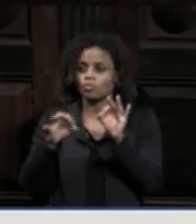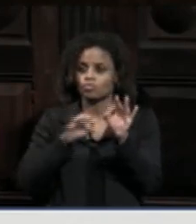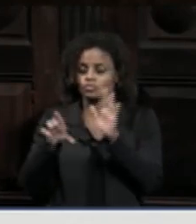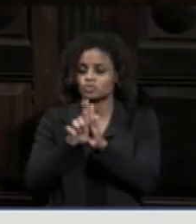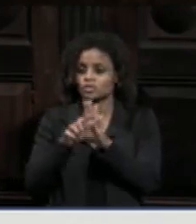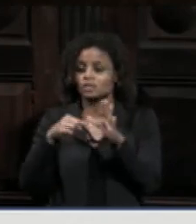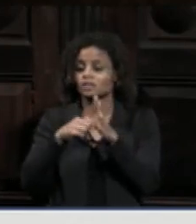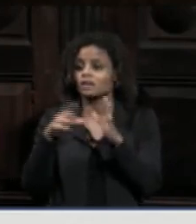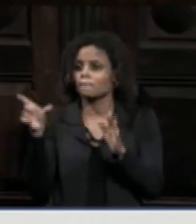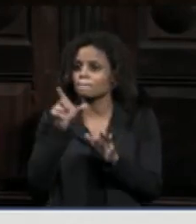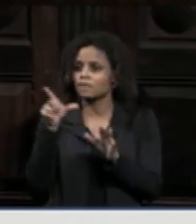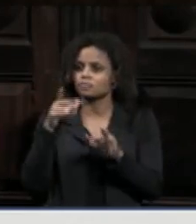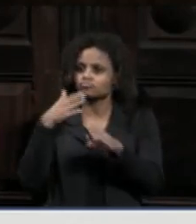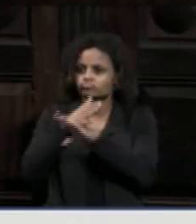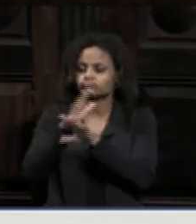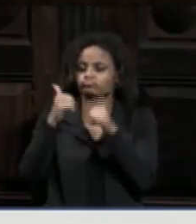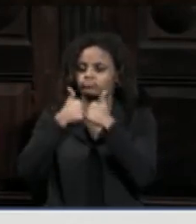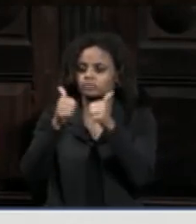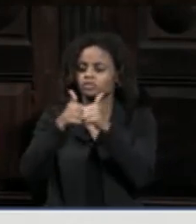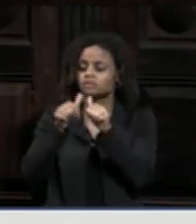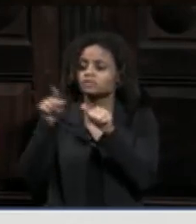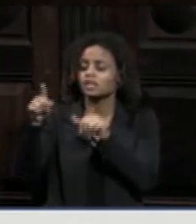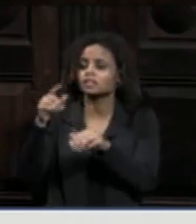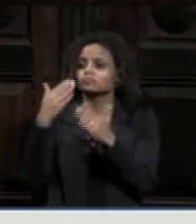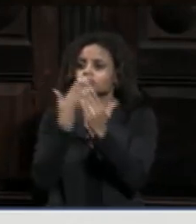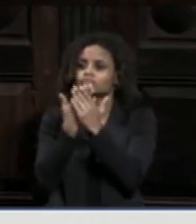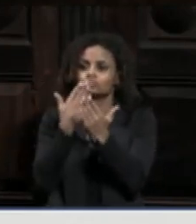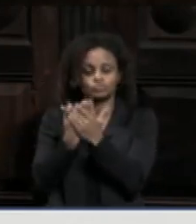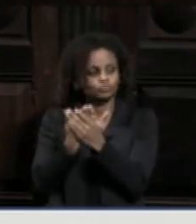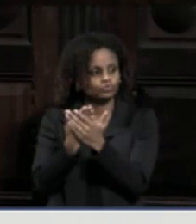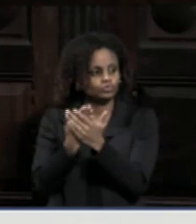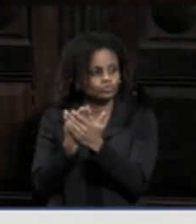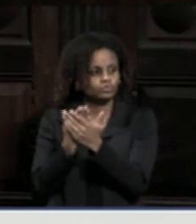intermunicipal para estudantes. Neste caso,